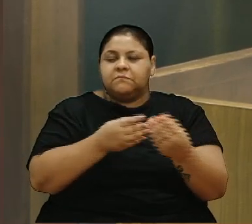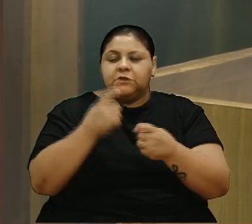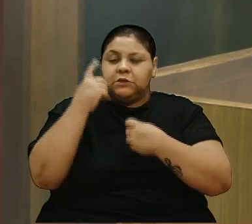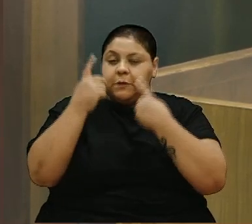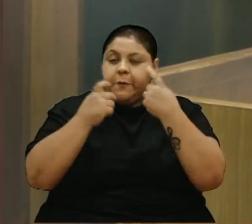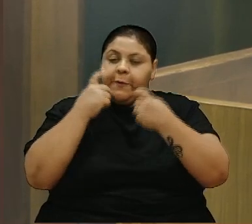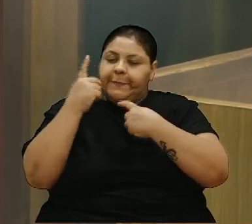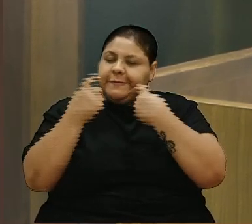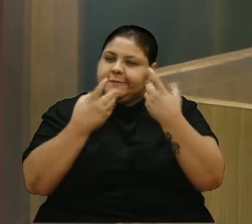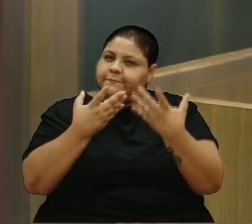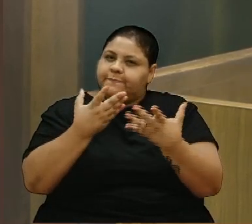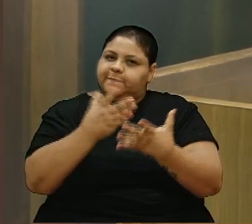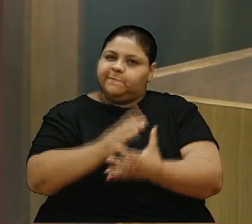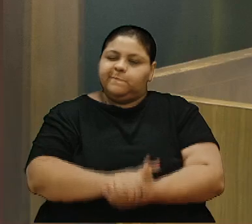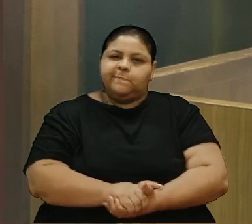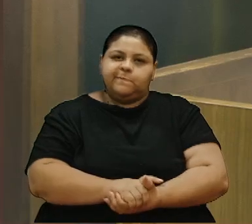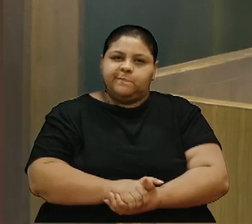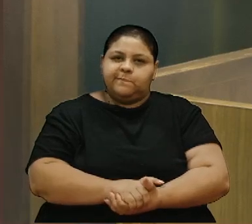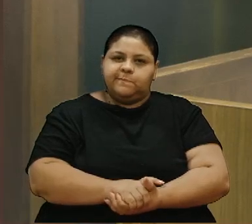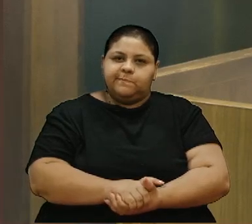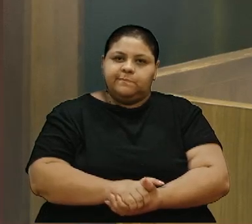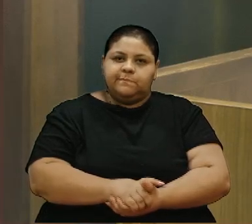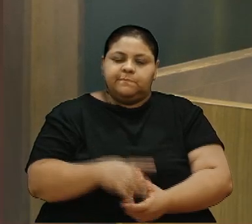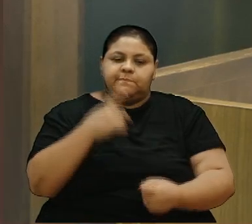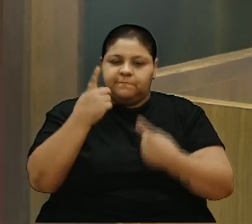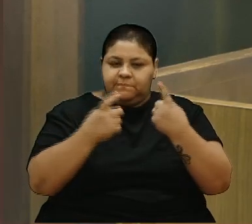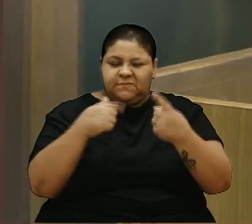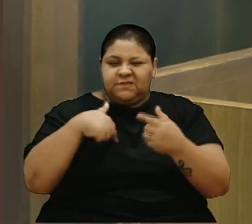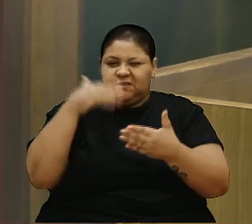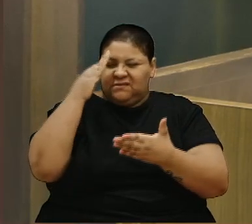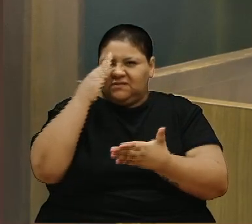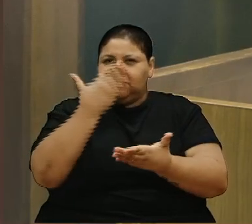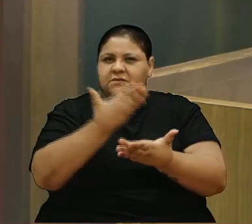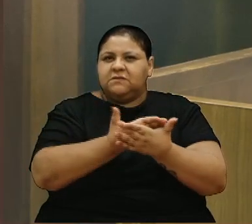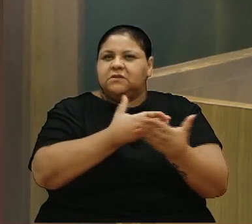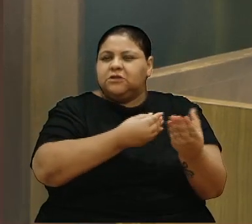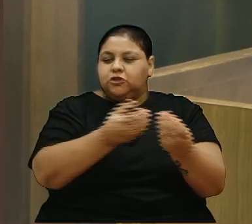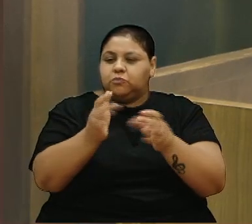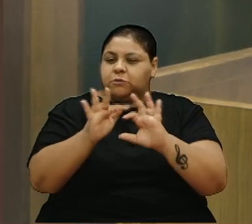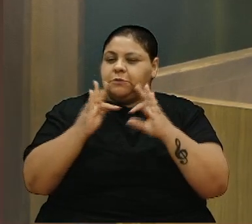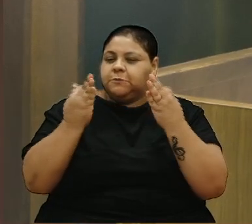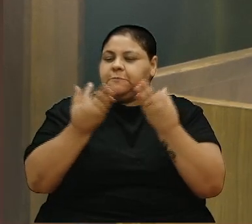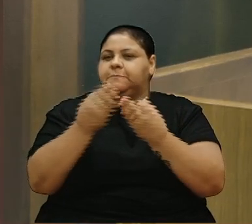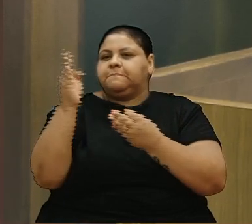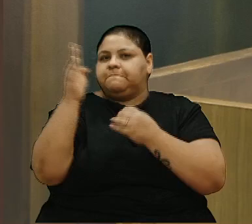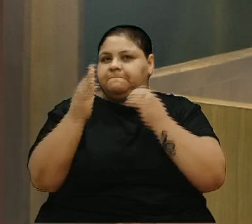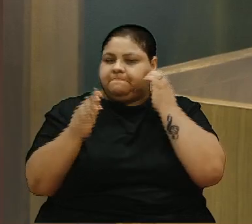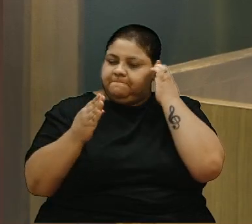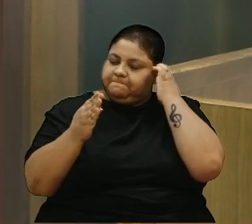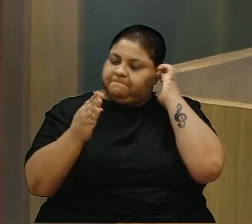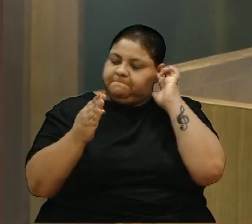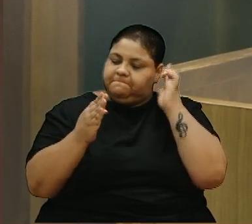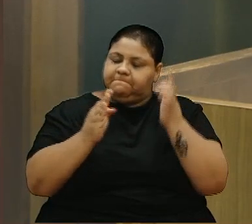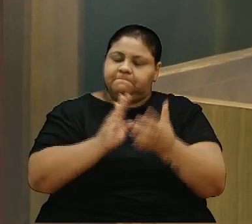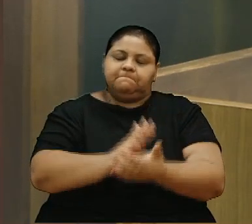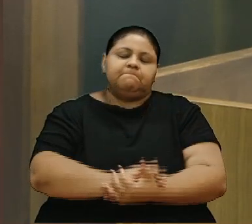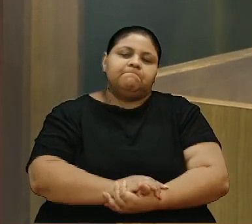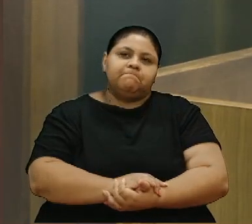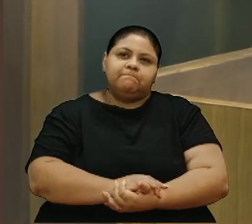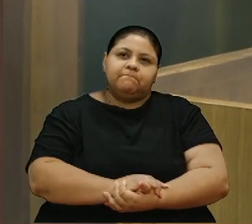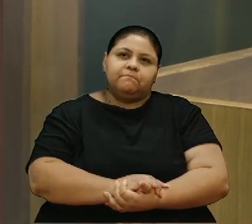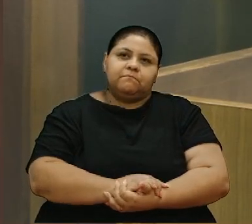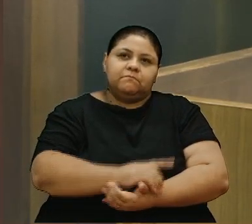preocupação. É a preocupação, eu acredito que de muitas famílias brasileiras, que é